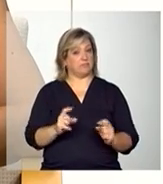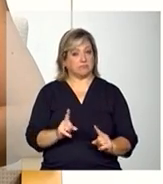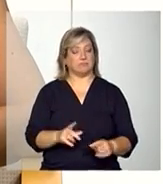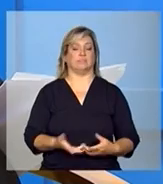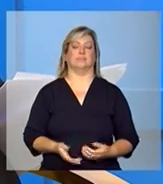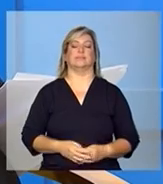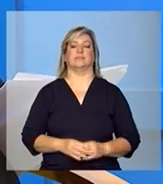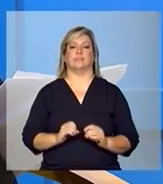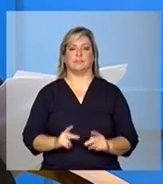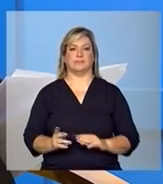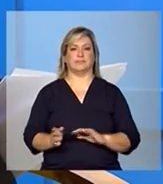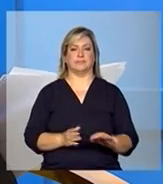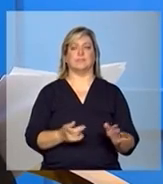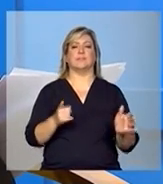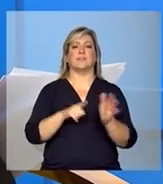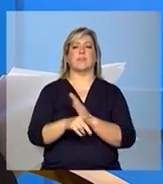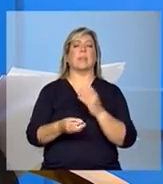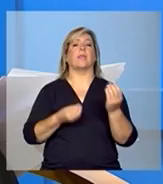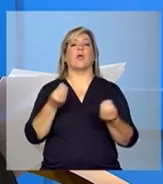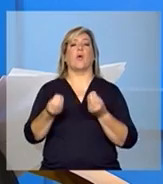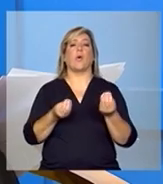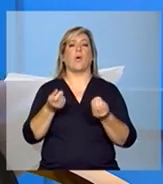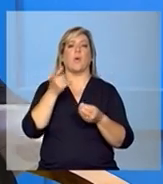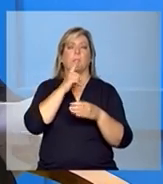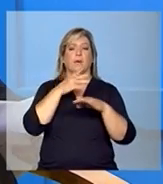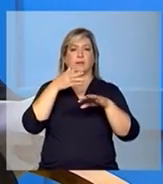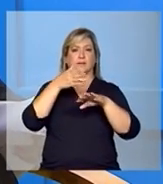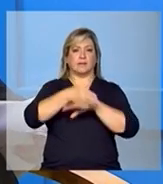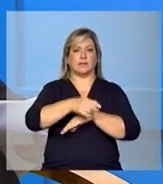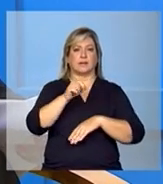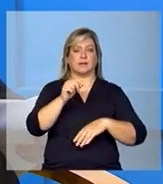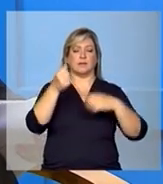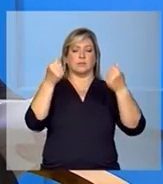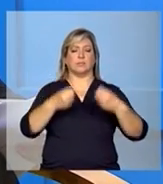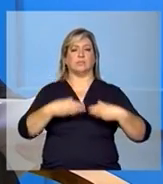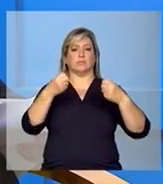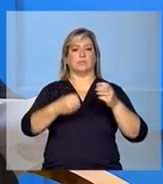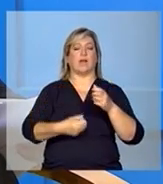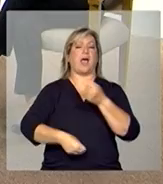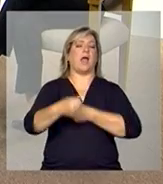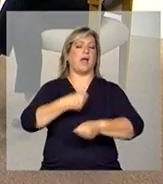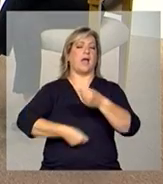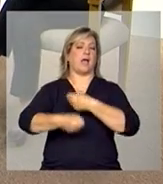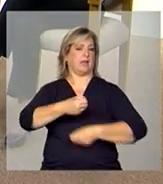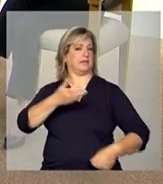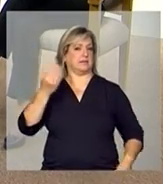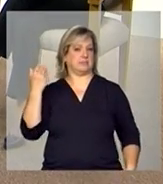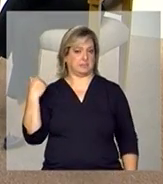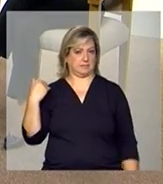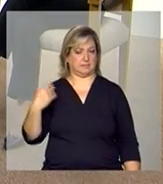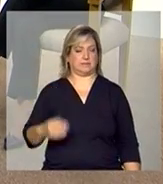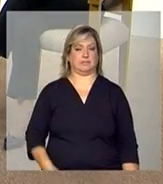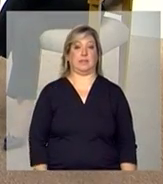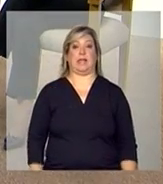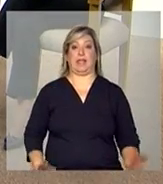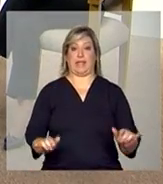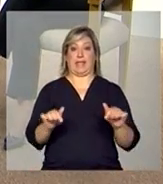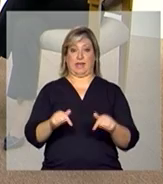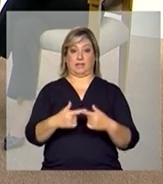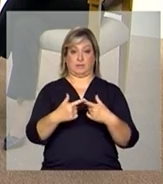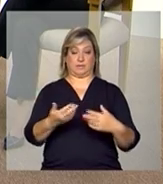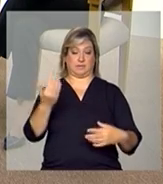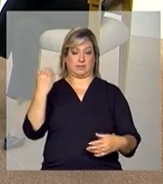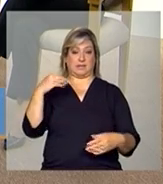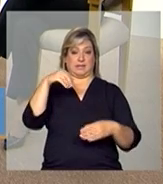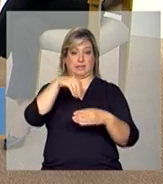eh Como acessar o demonstrativo dos an anos anteriores o demonstrativo dos anos anteriores está dentro do